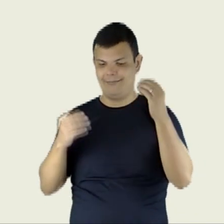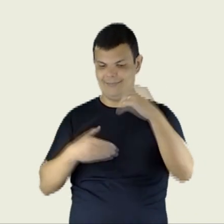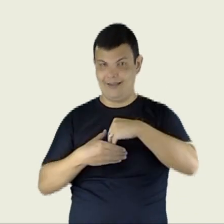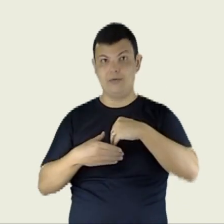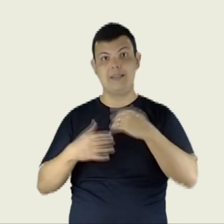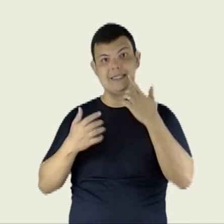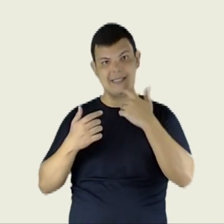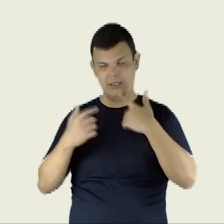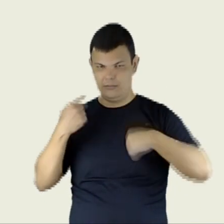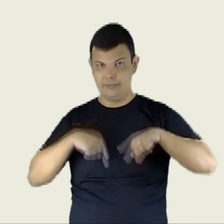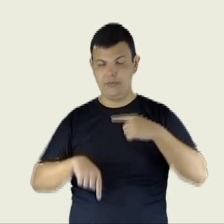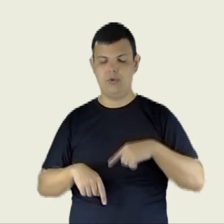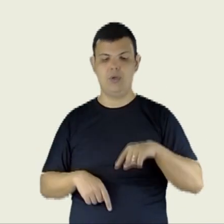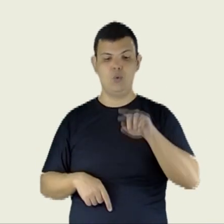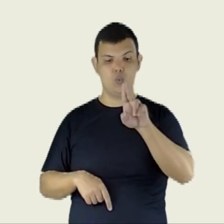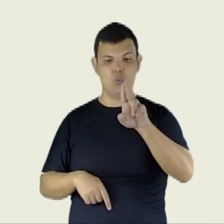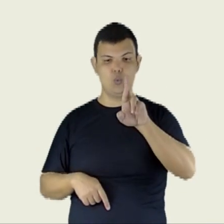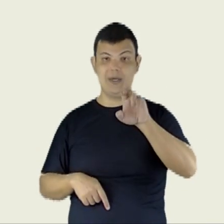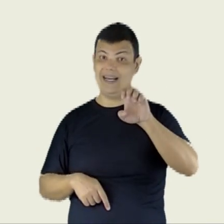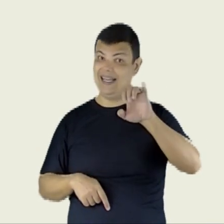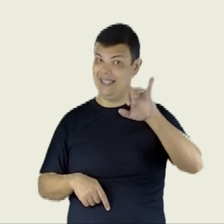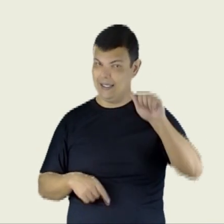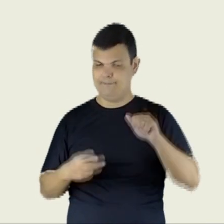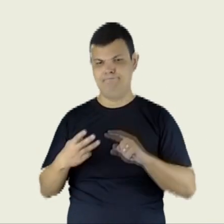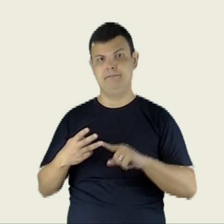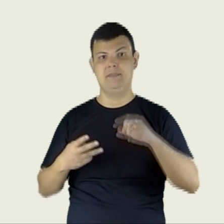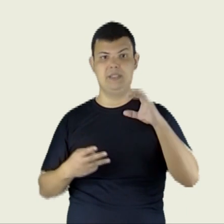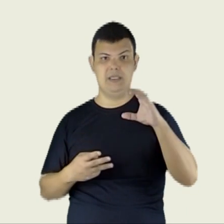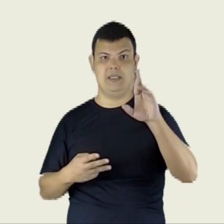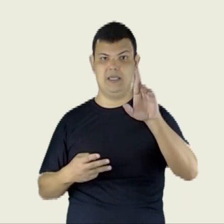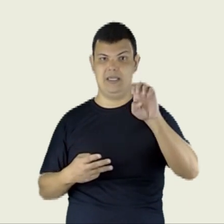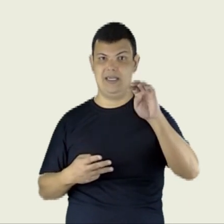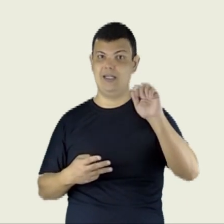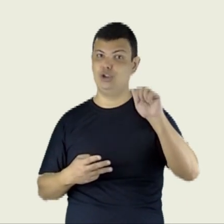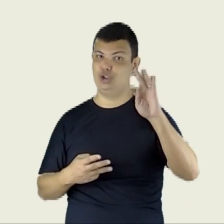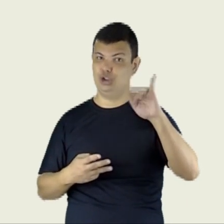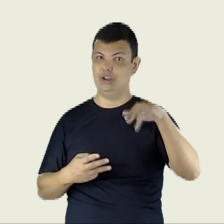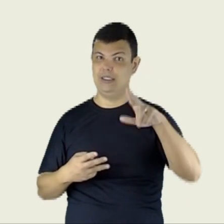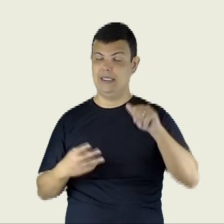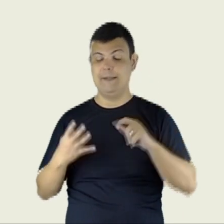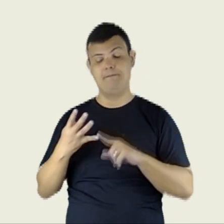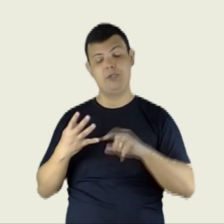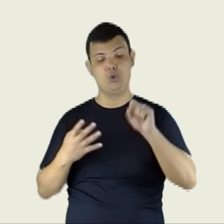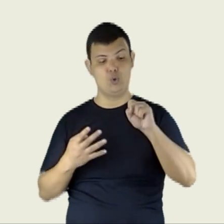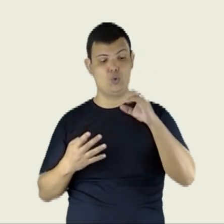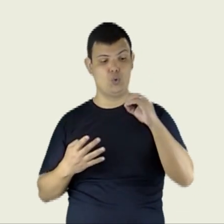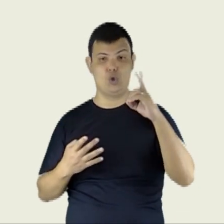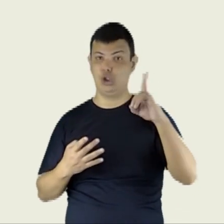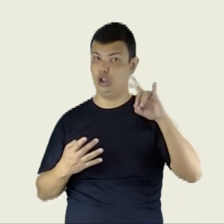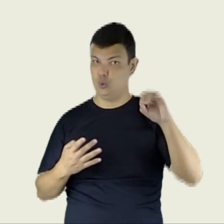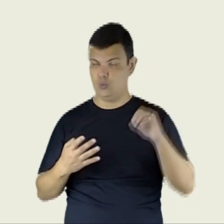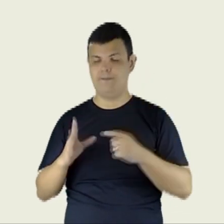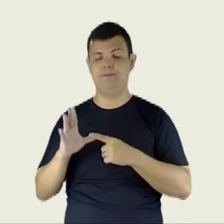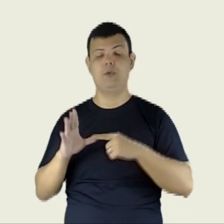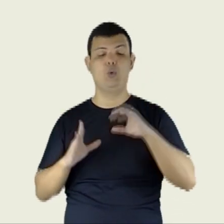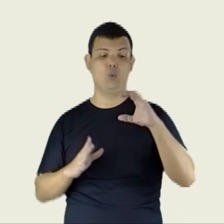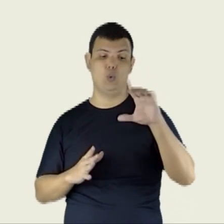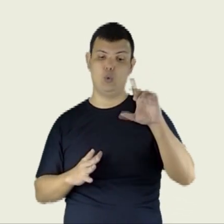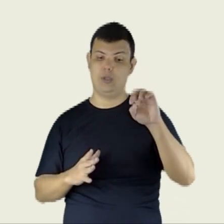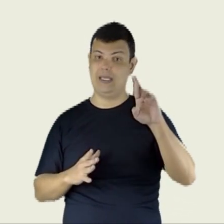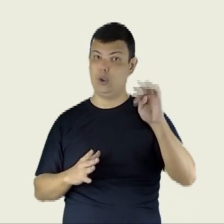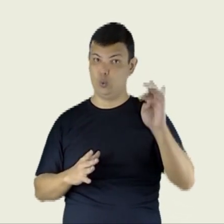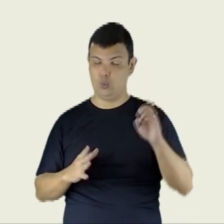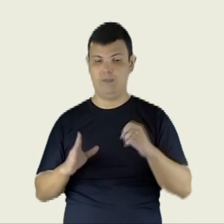a ureia, a creatinina, o ácido úrico, o sódio, o cloreto, o